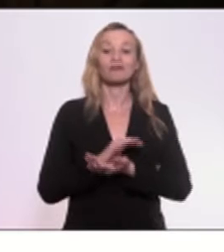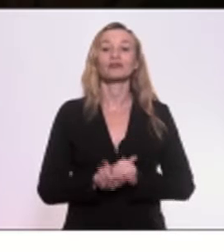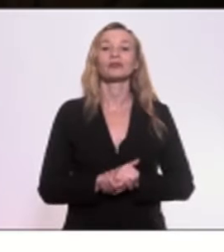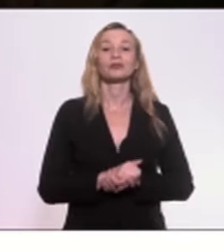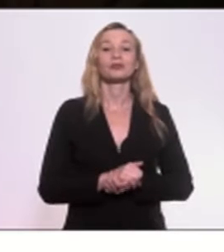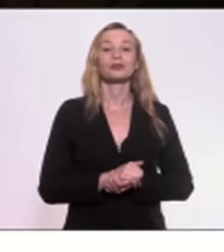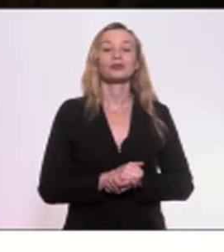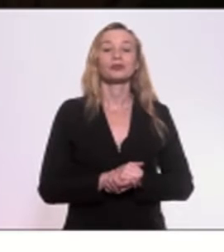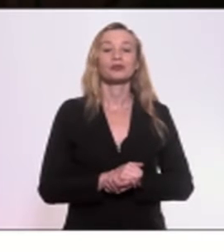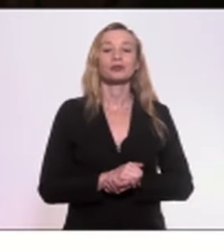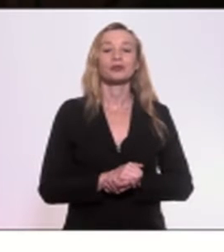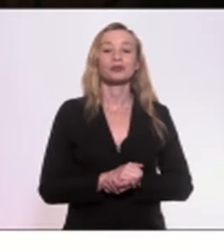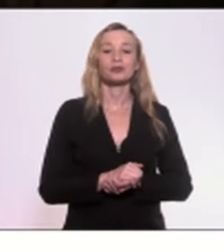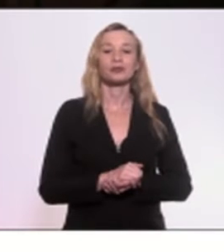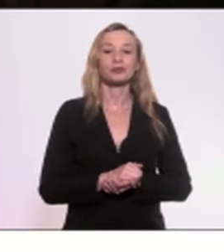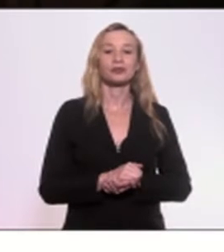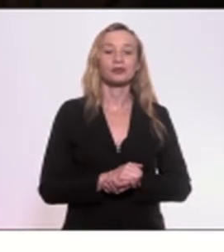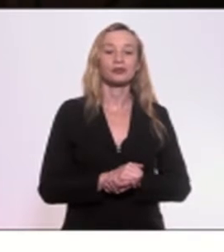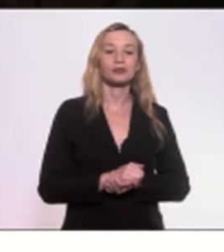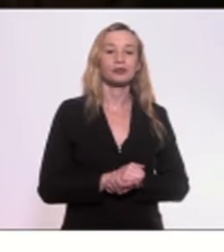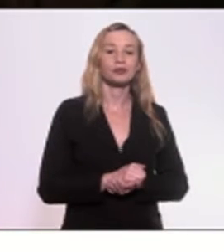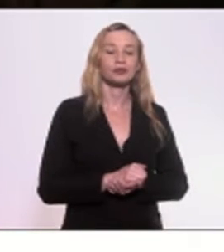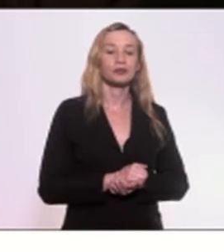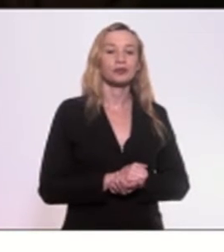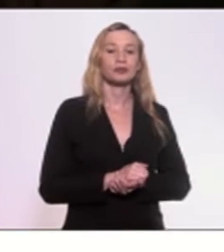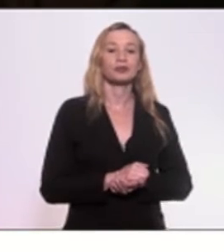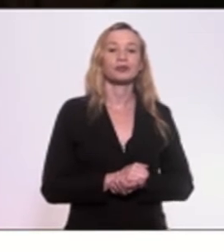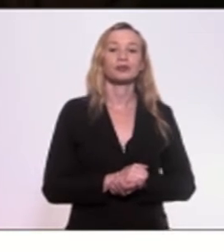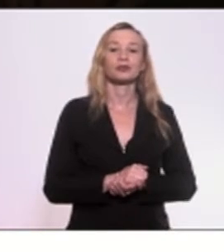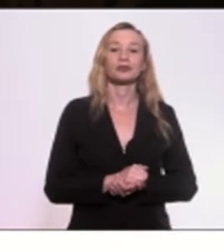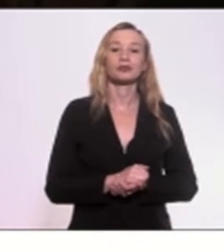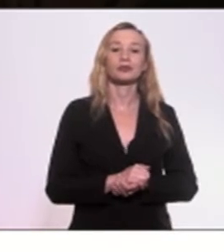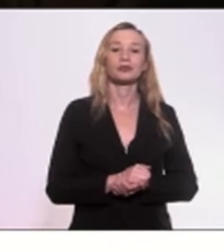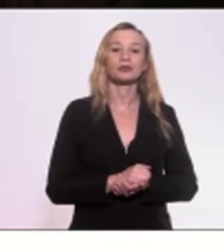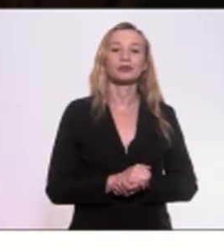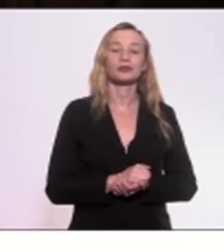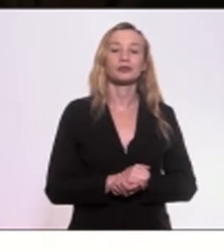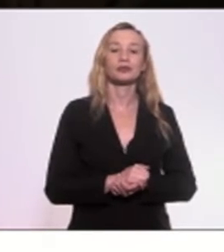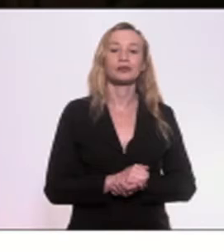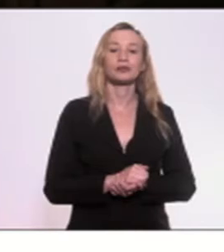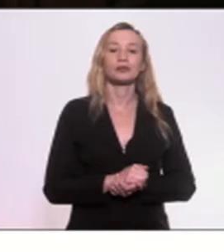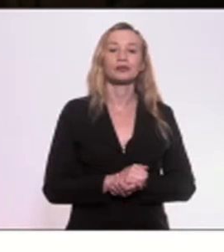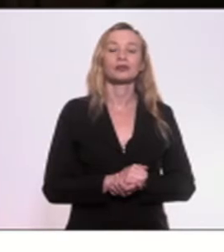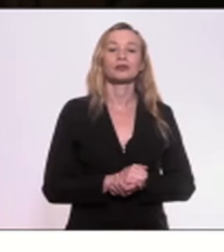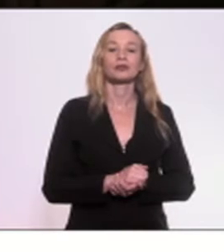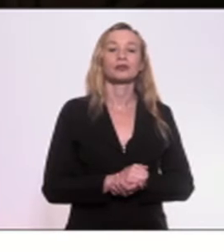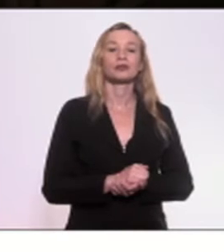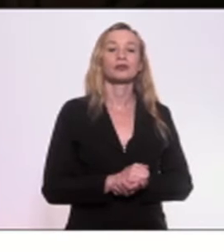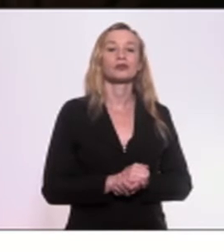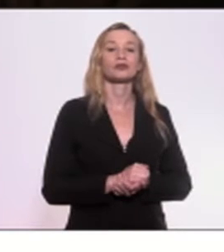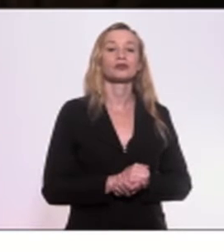Garantir o pleno funcionamento do ideário